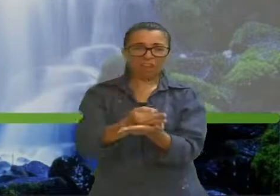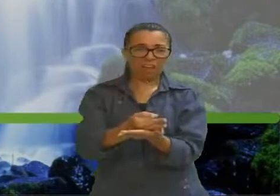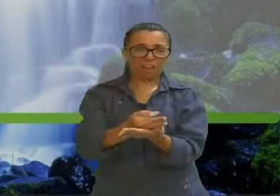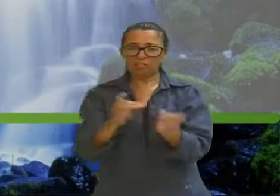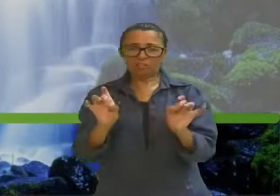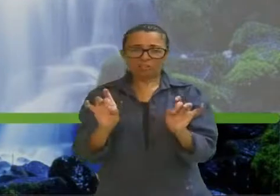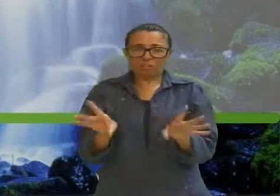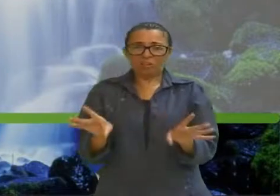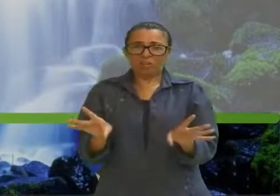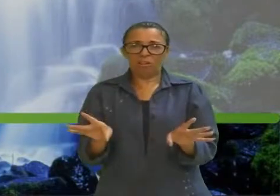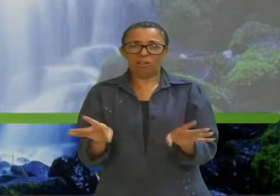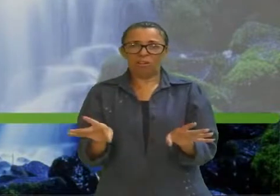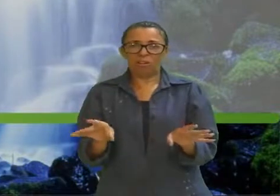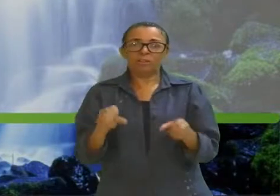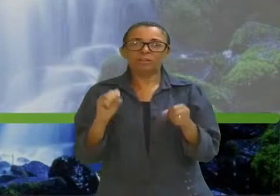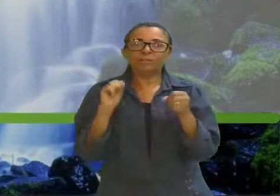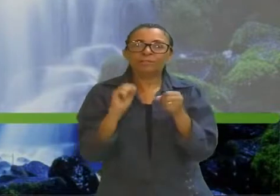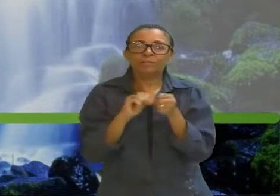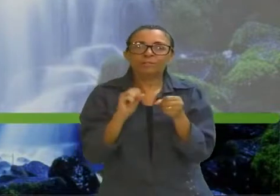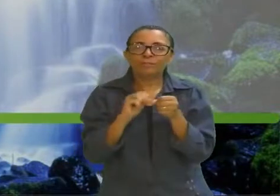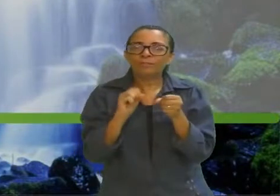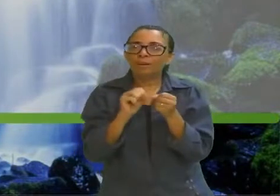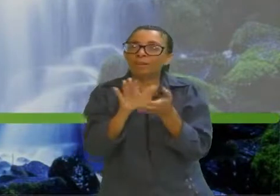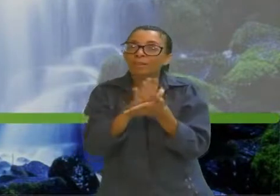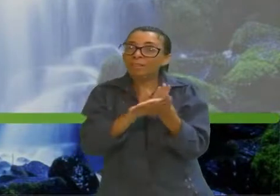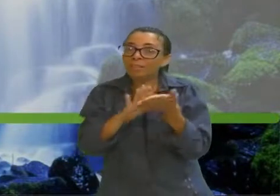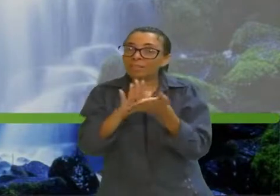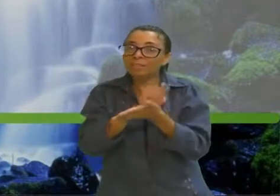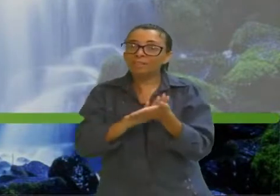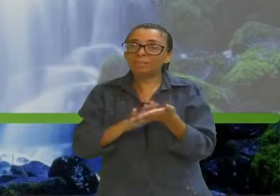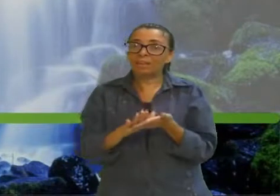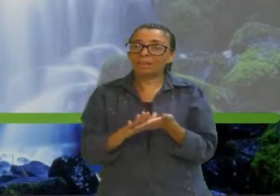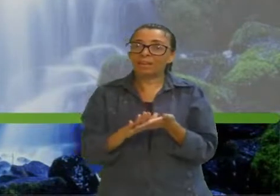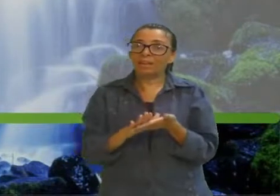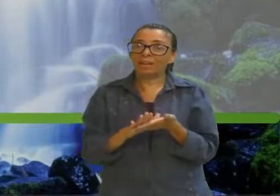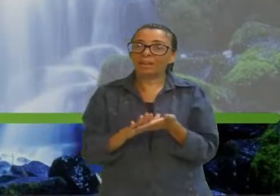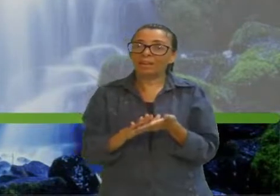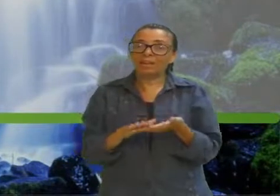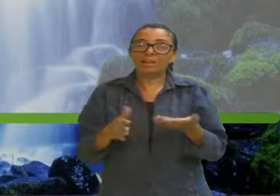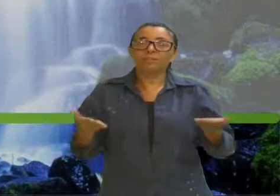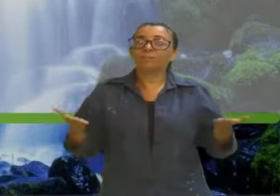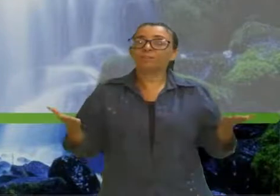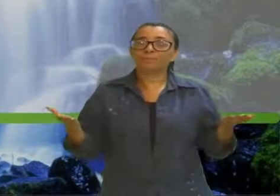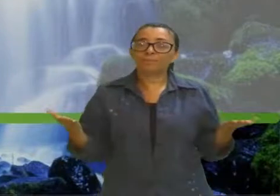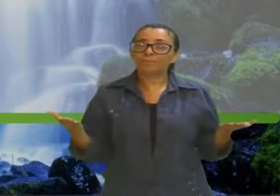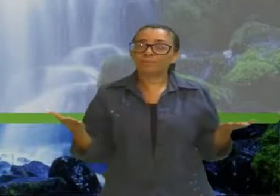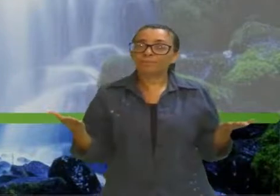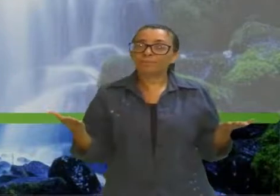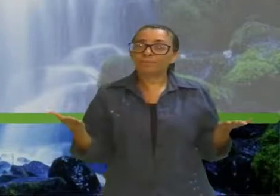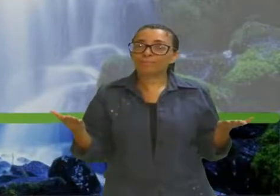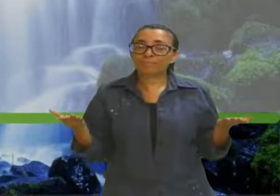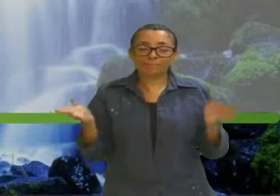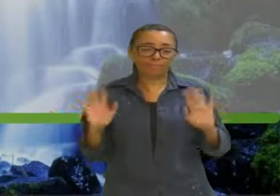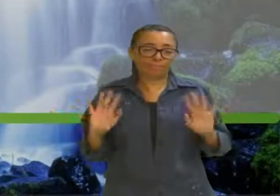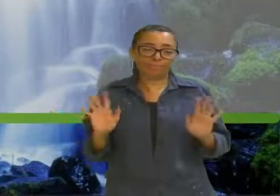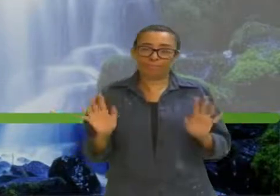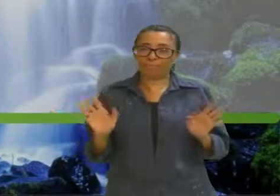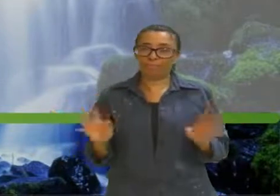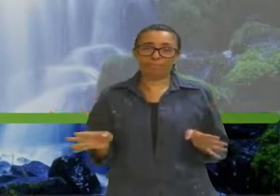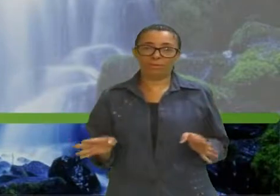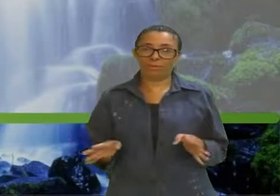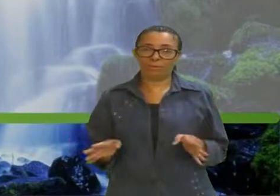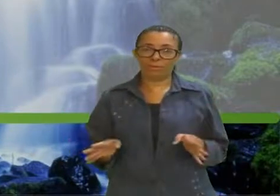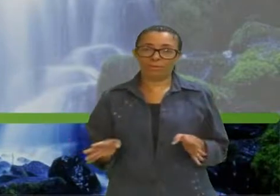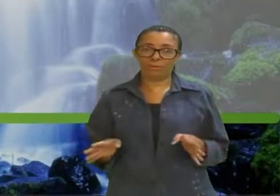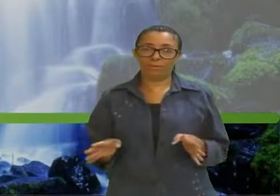vida. E você só diz, mas executar e agir conforme aquilo que importa para o